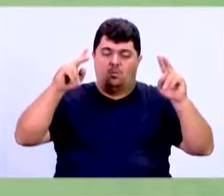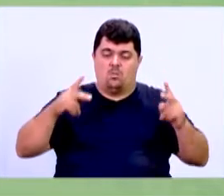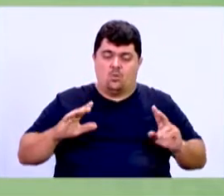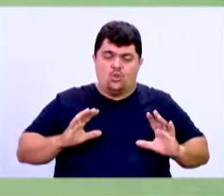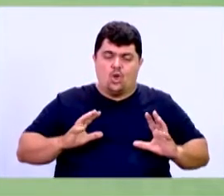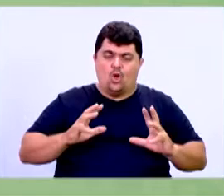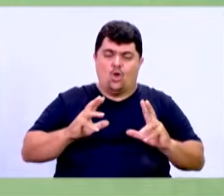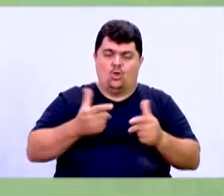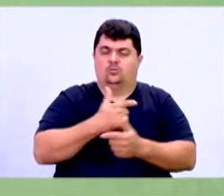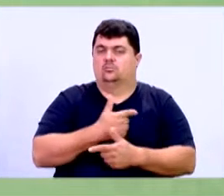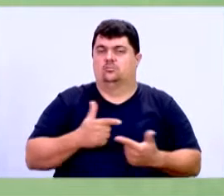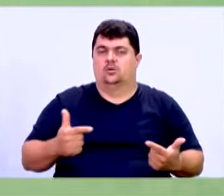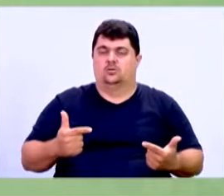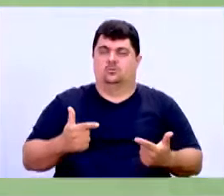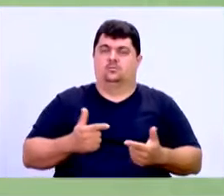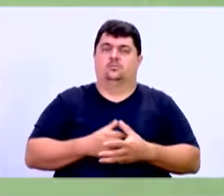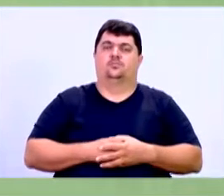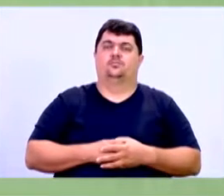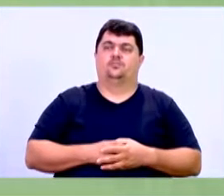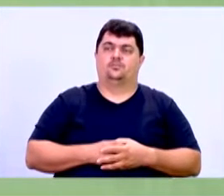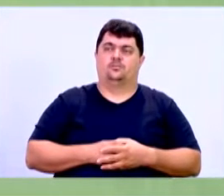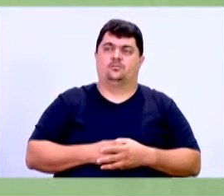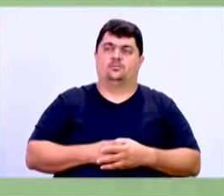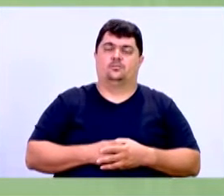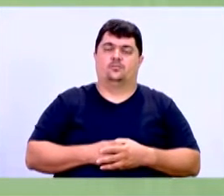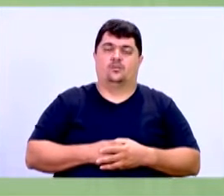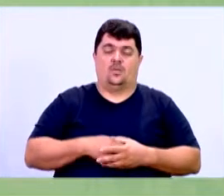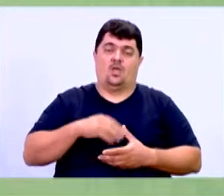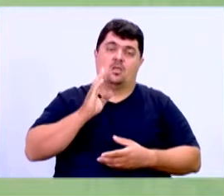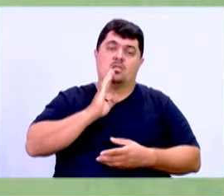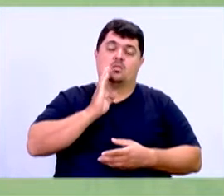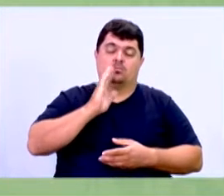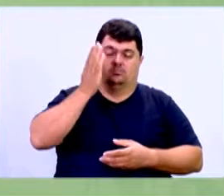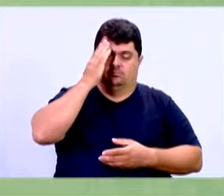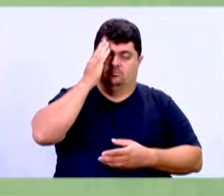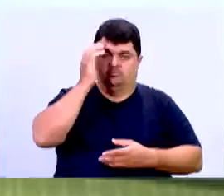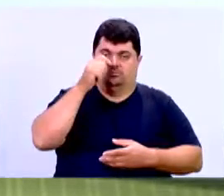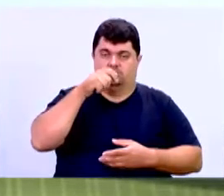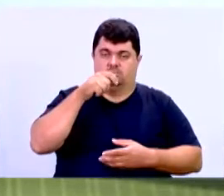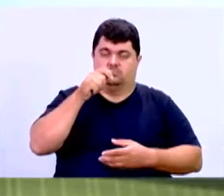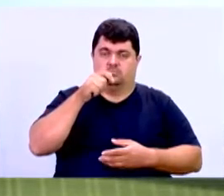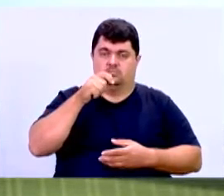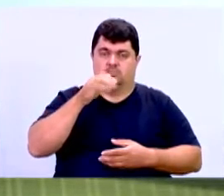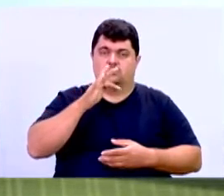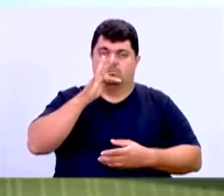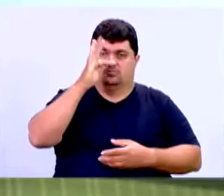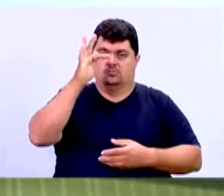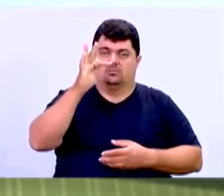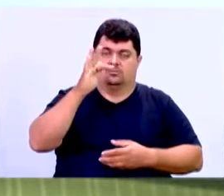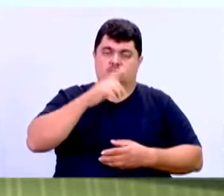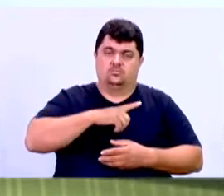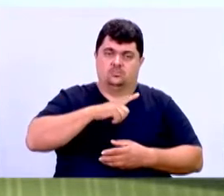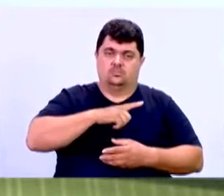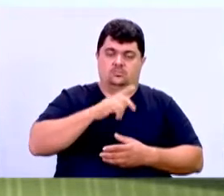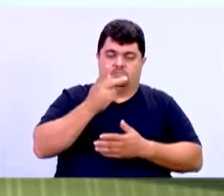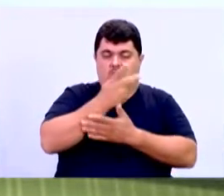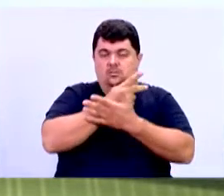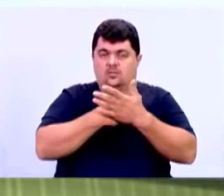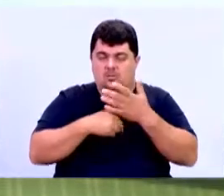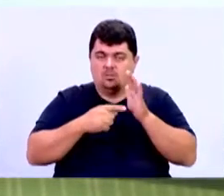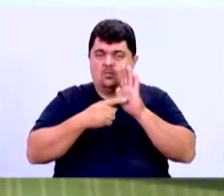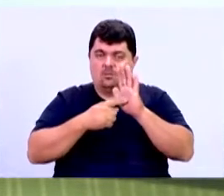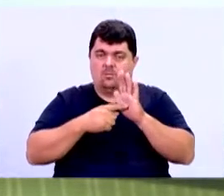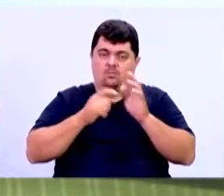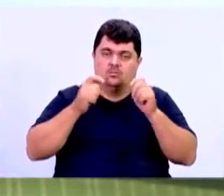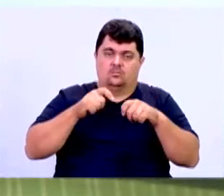fonte para o cliente. Então, é interessante entender, mais para frente, que a gente vai ter um desenho que mostra essa